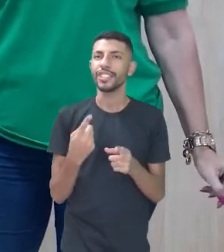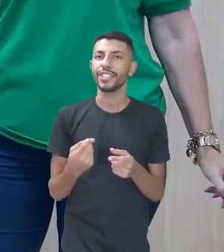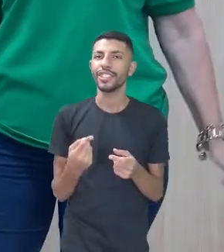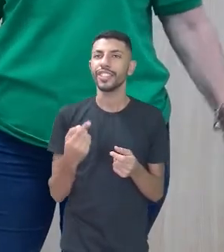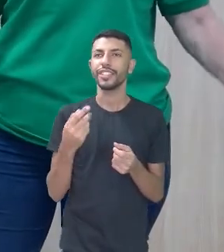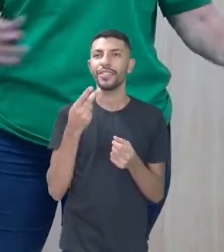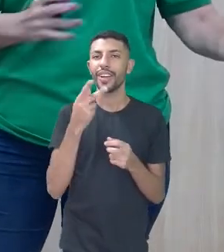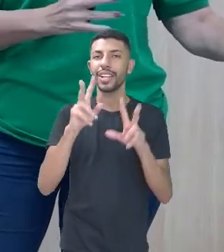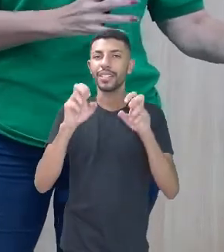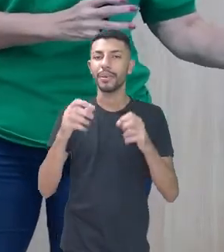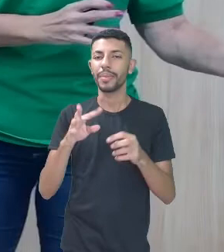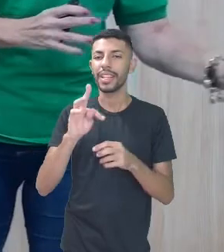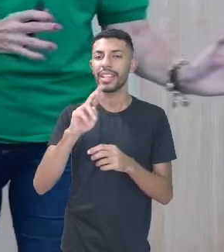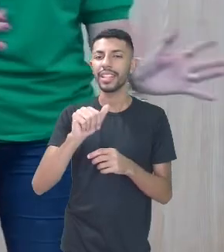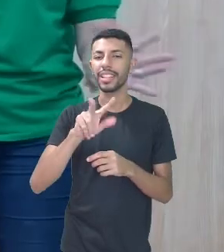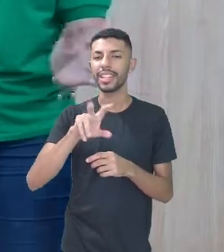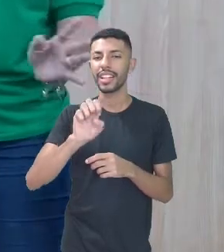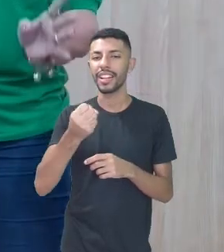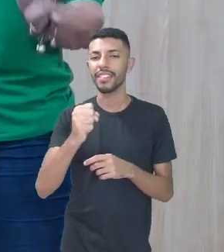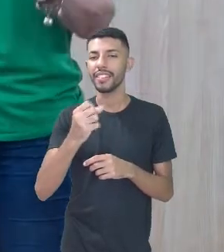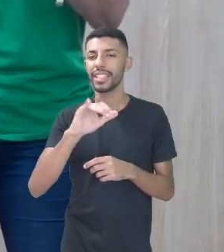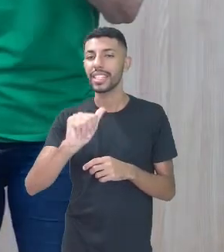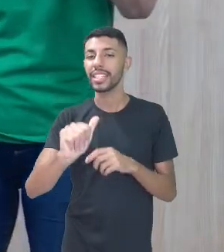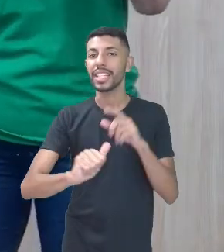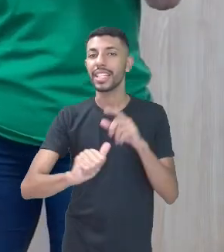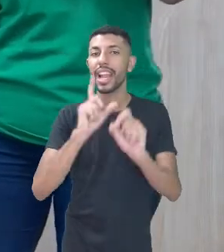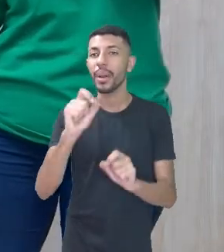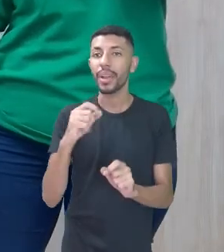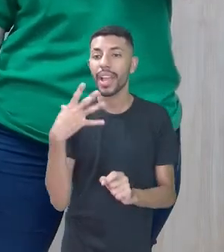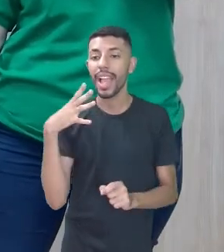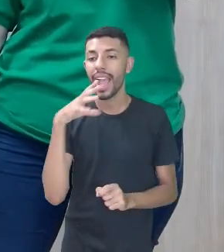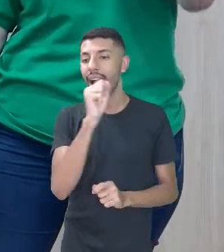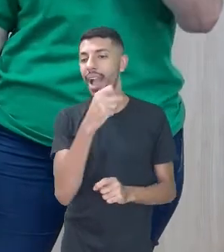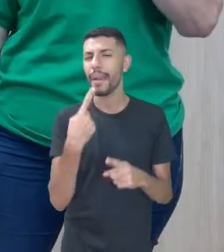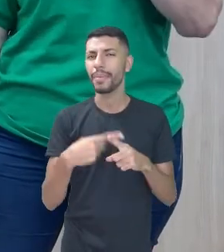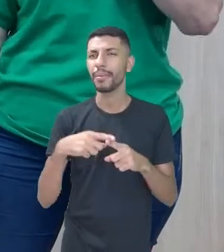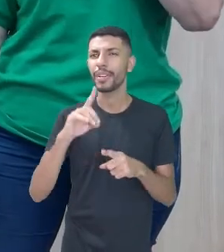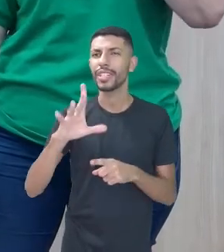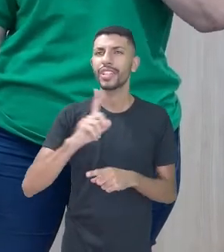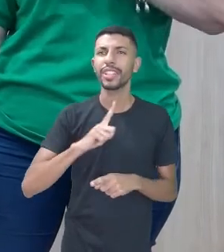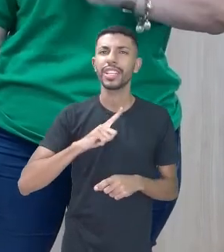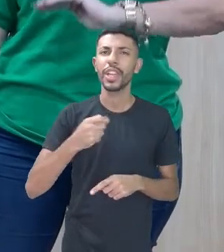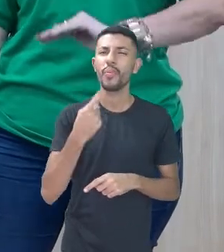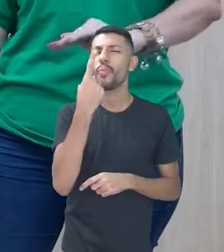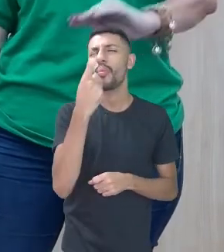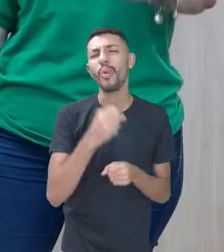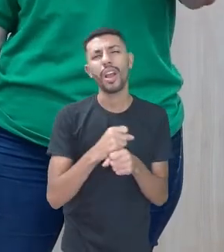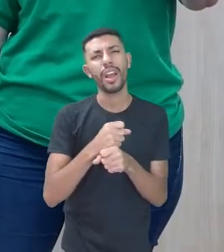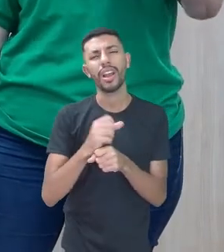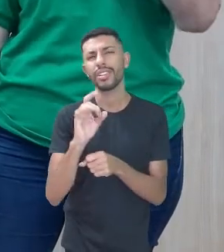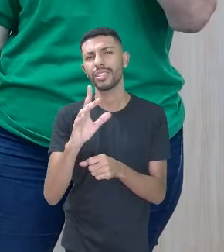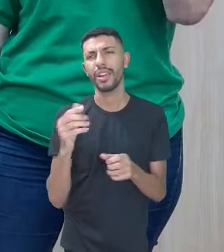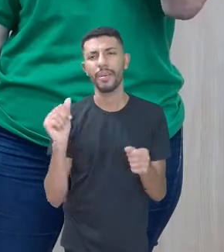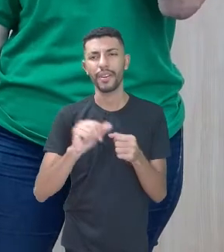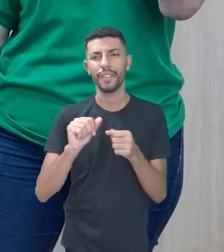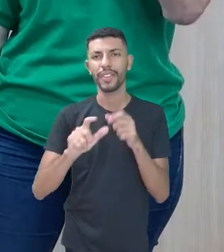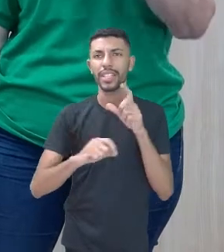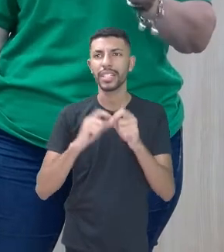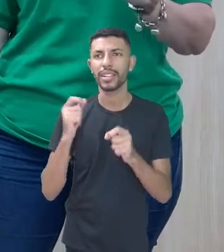vai ser o quê? A curto prazo, porque nós temos um ano só de 2022 para